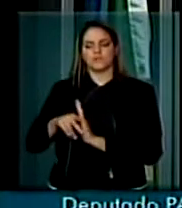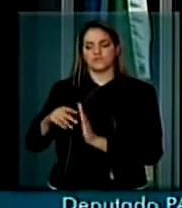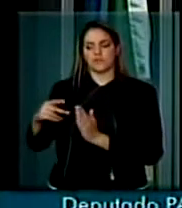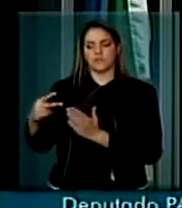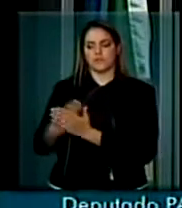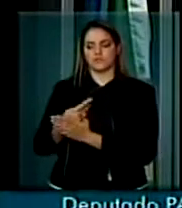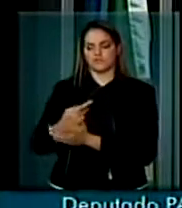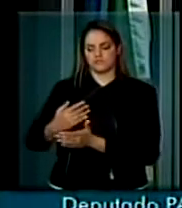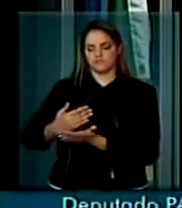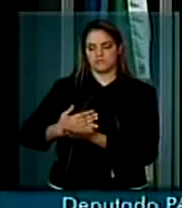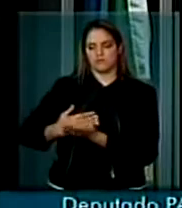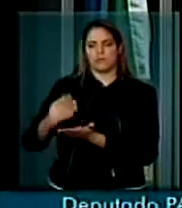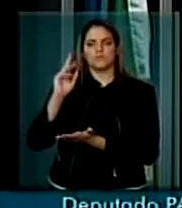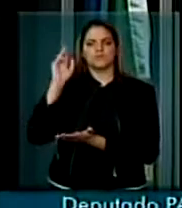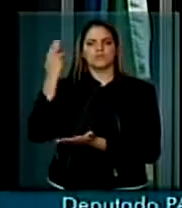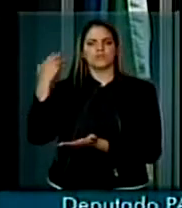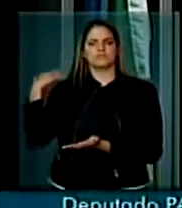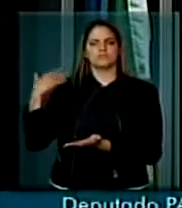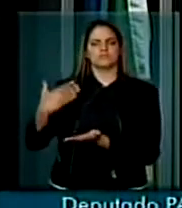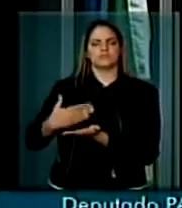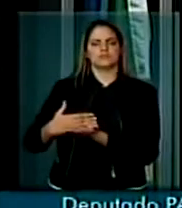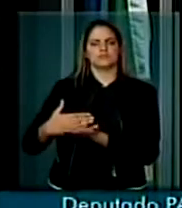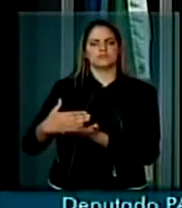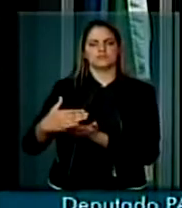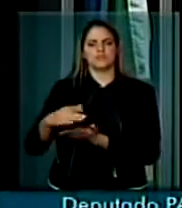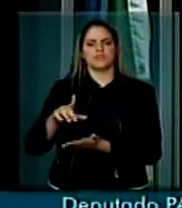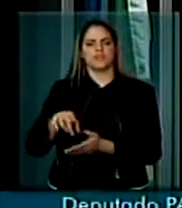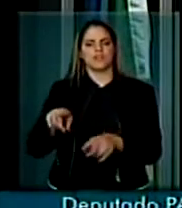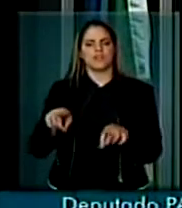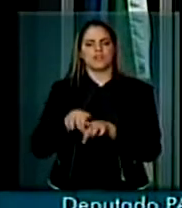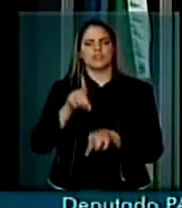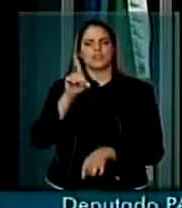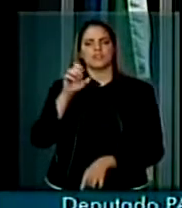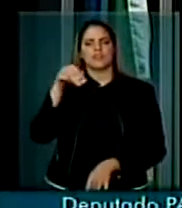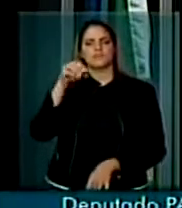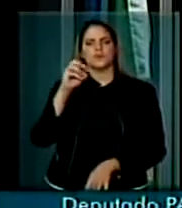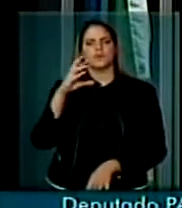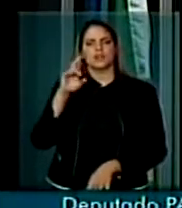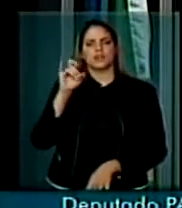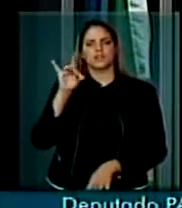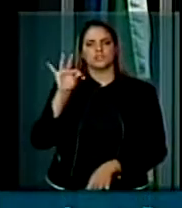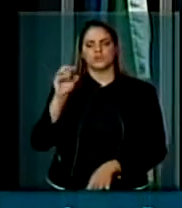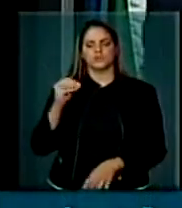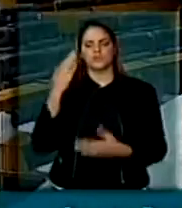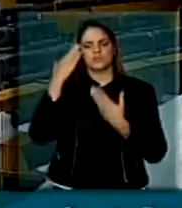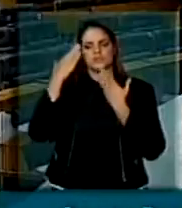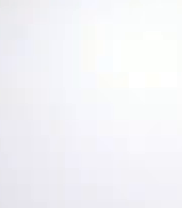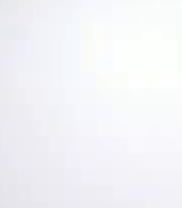daquele movimento. Um movimento nacional, um movimento democrático, um movimento de salvação. Muito obrigado por sua atenção.